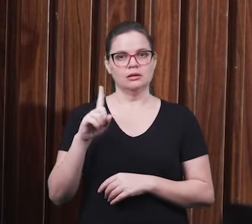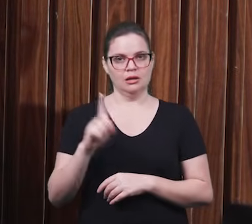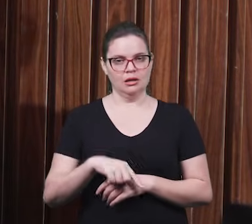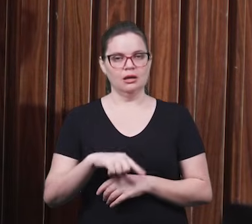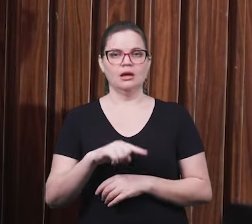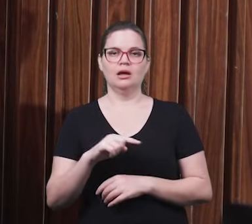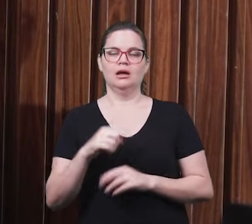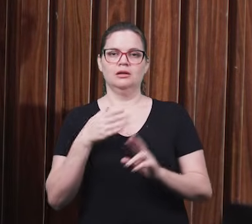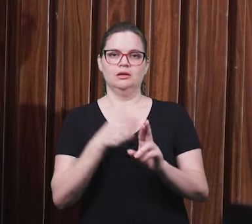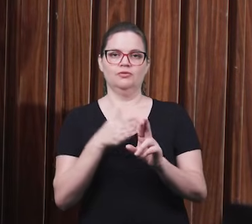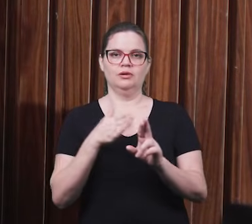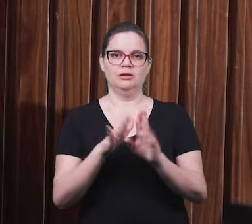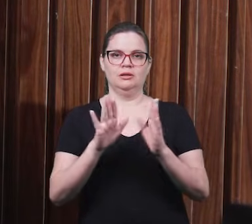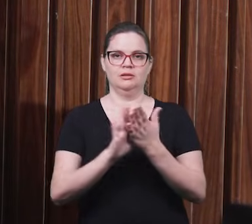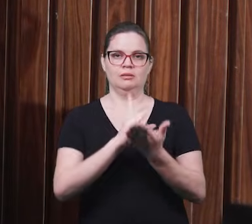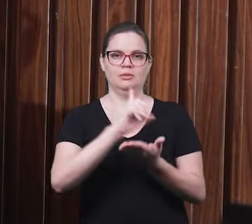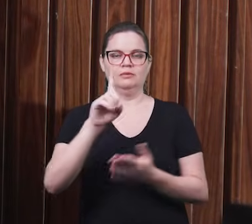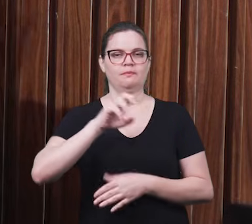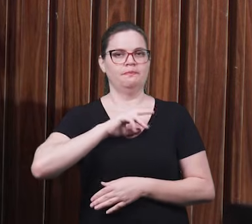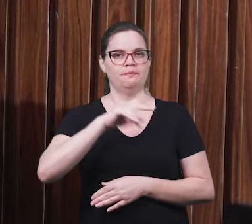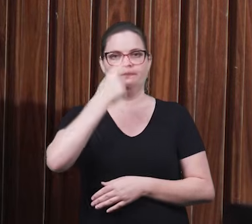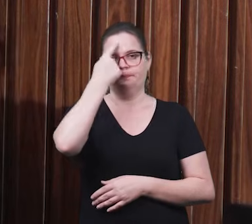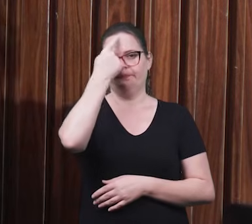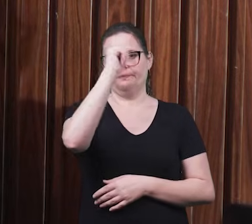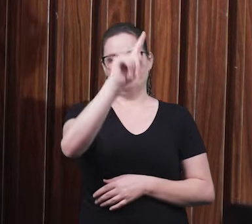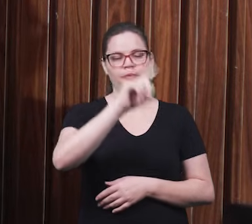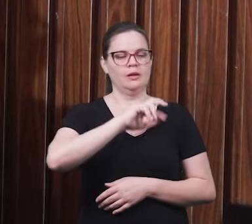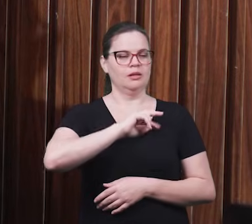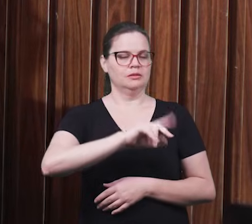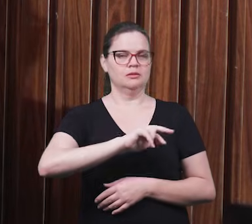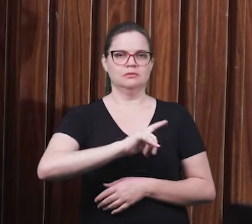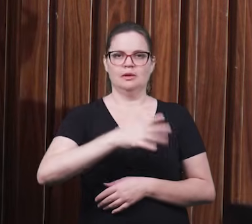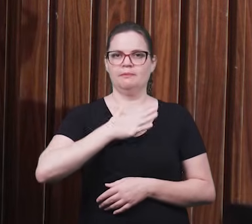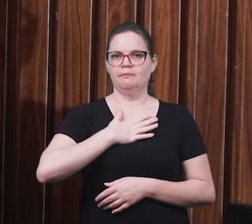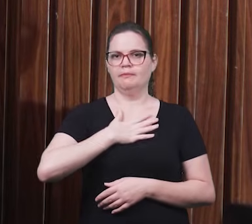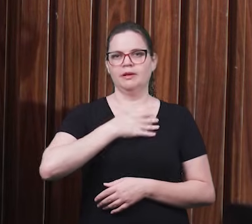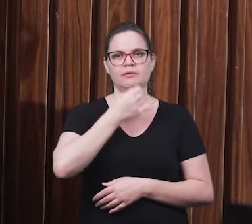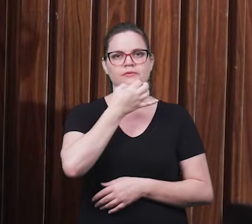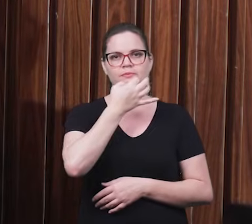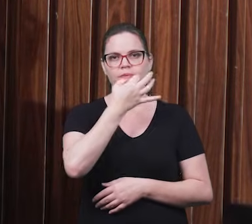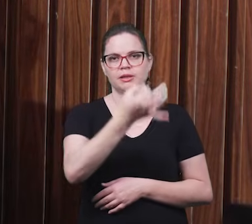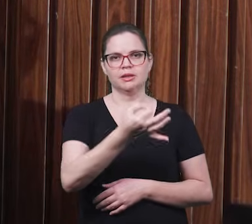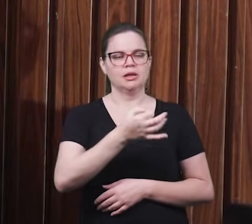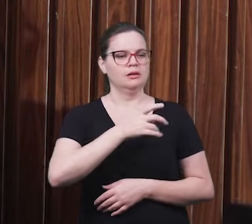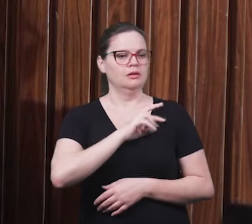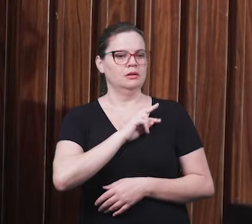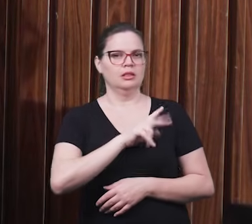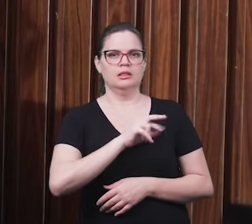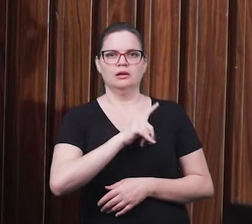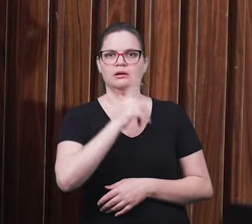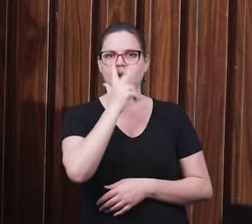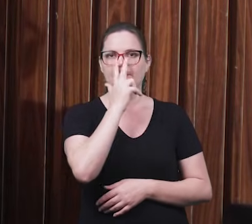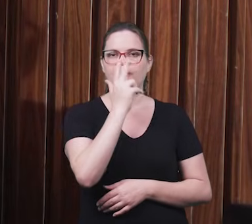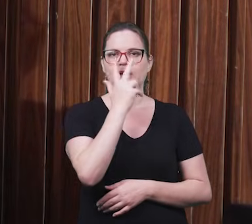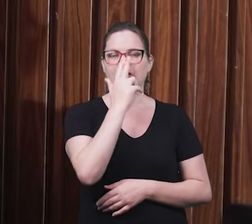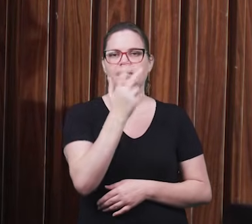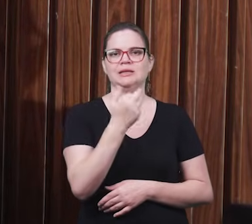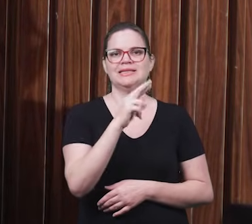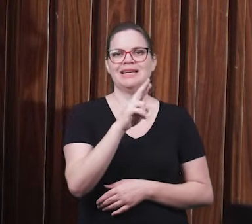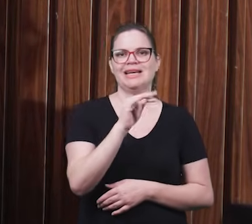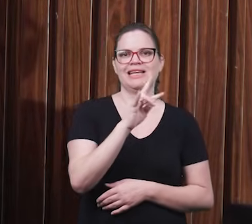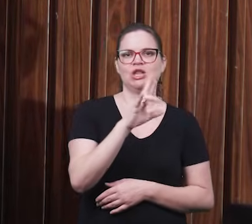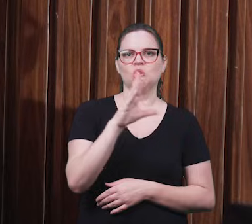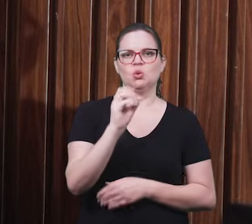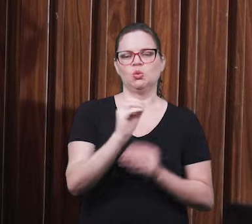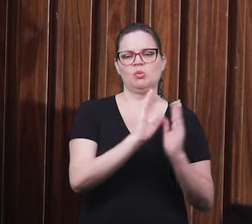é bíblica, ou seja, não é uma invenção, não é uma colocação, não é um rito, né, da Igreja Cristã Maranata ou